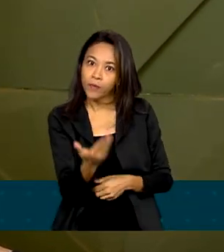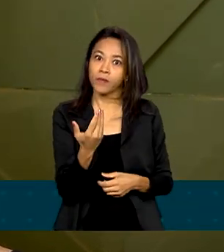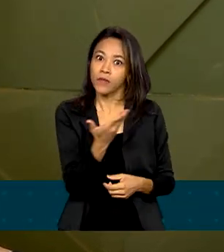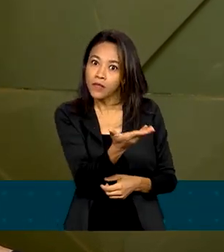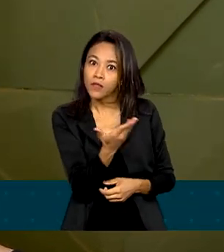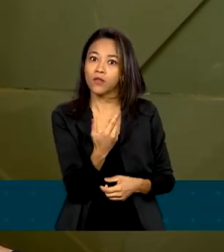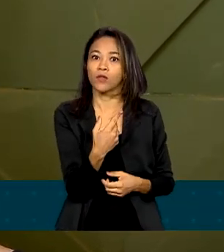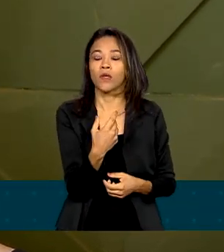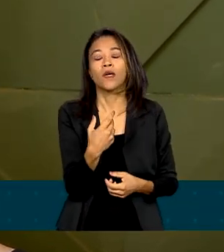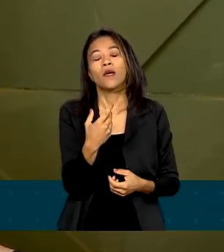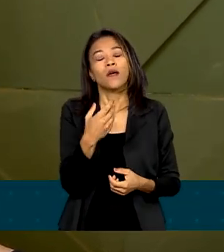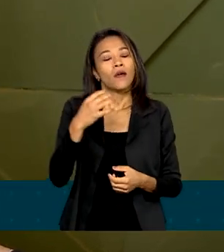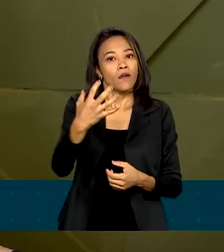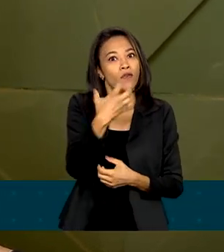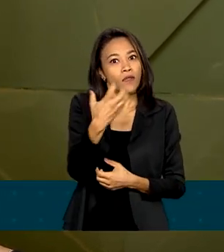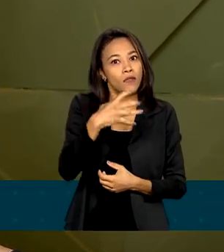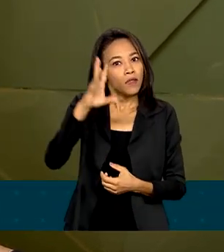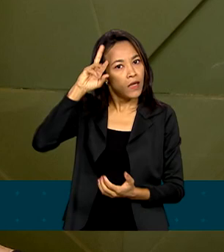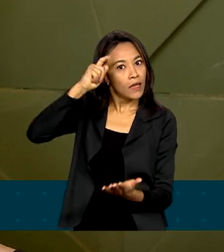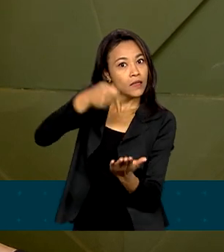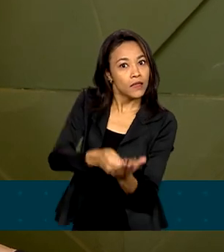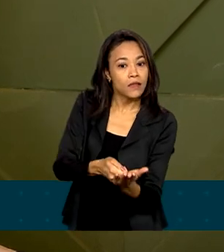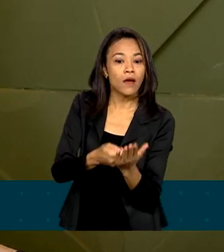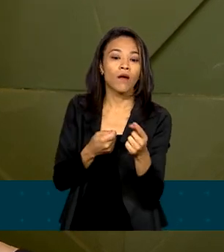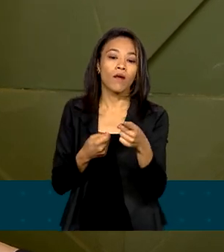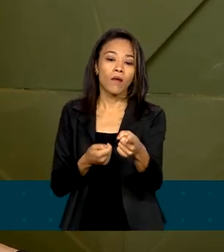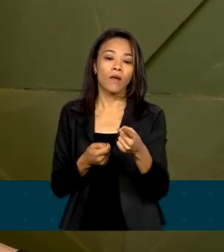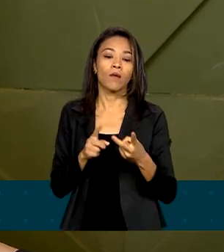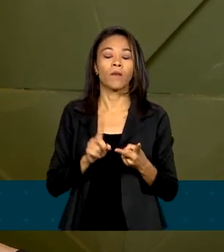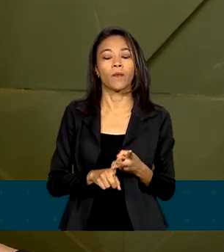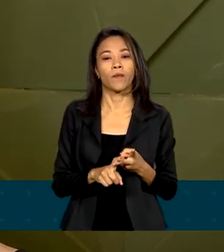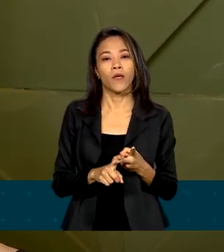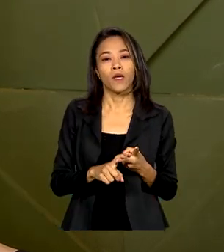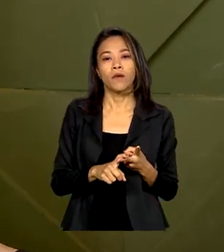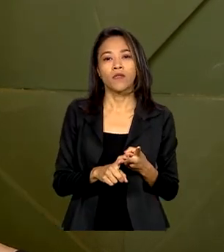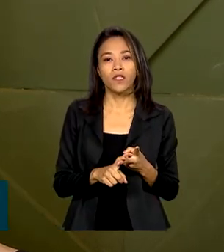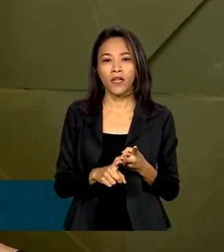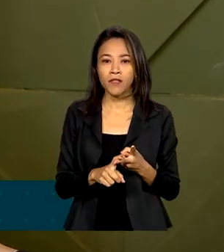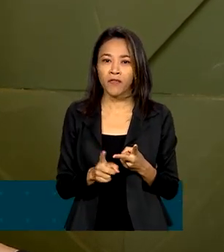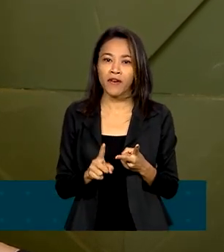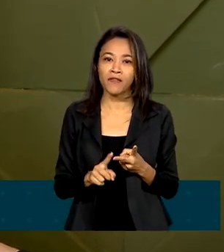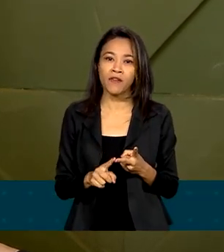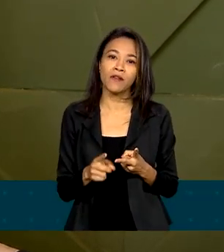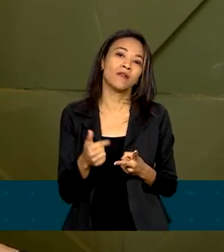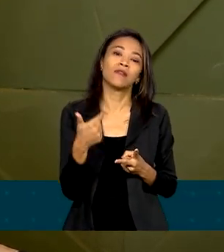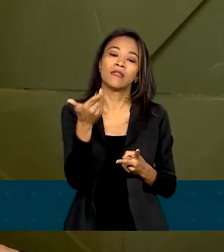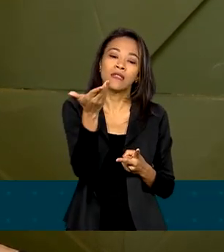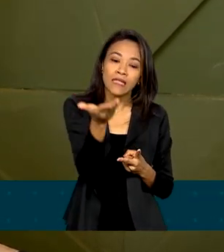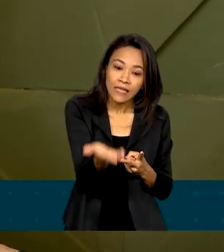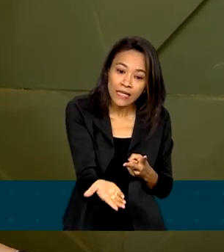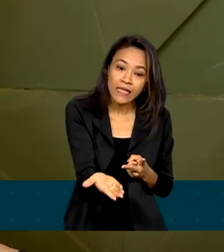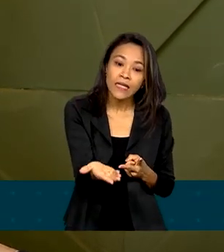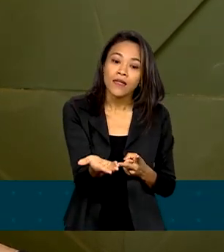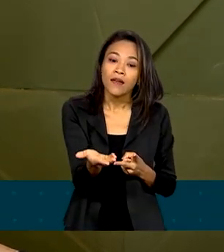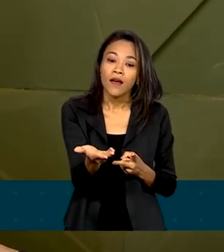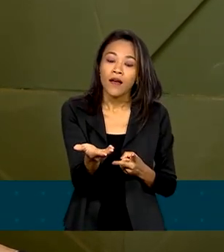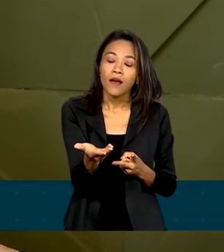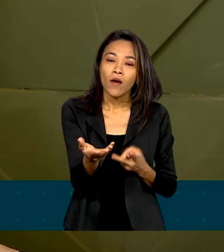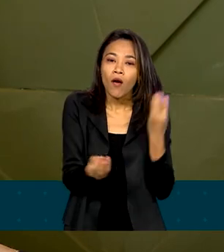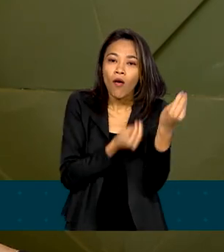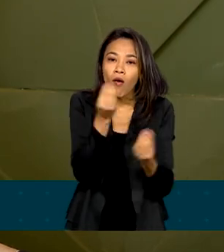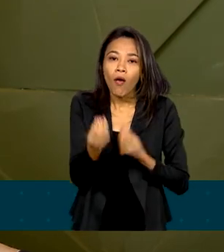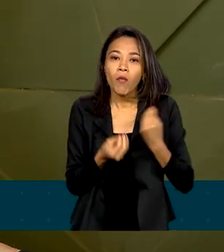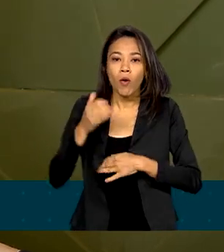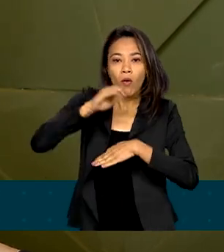muito, né? Tipo de atividade que ele desenvolve, né? critérios assim, de como que o cliente se comporta